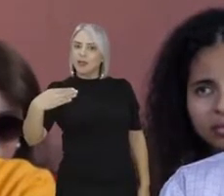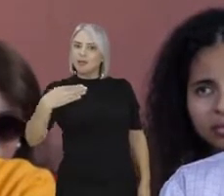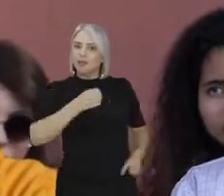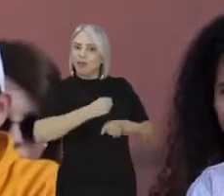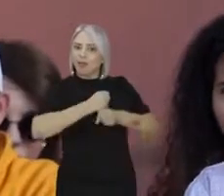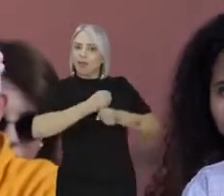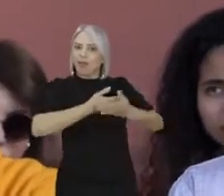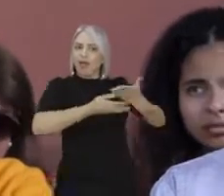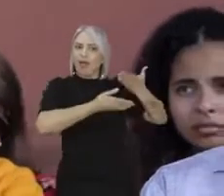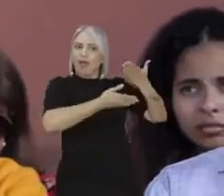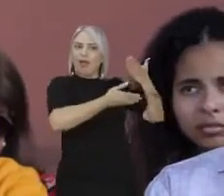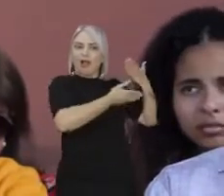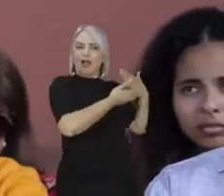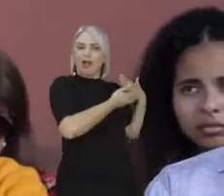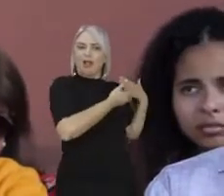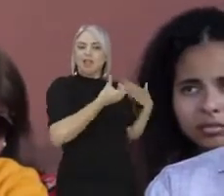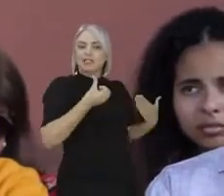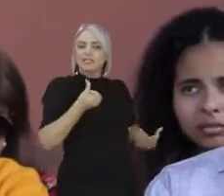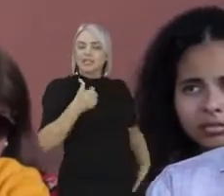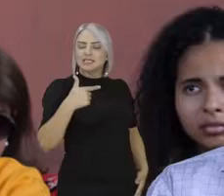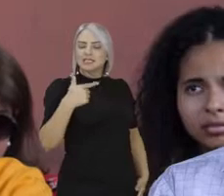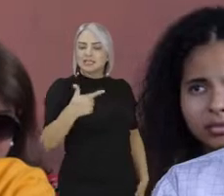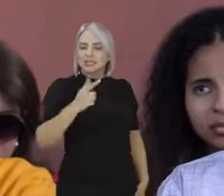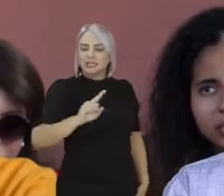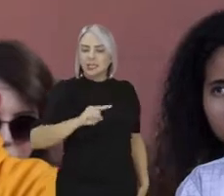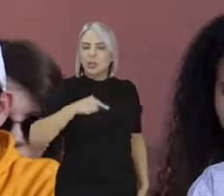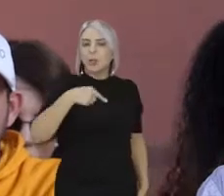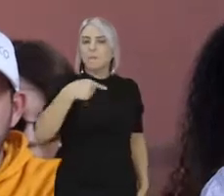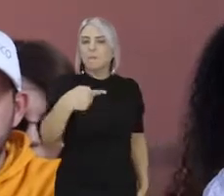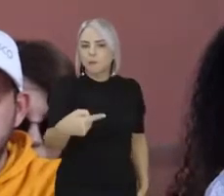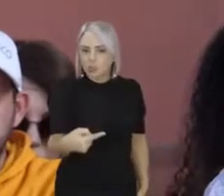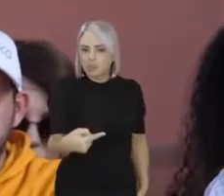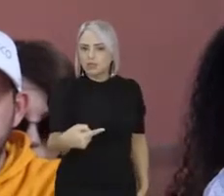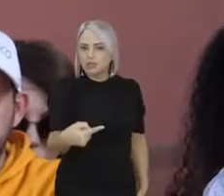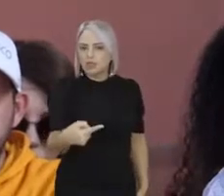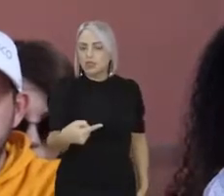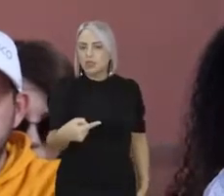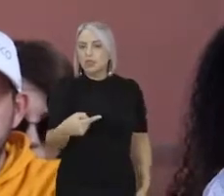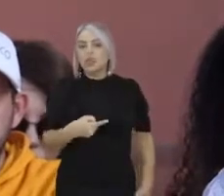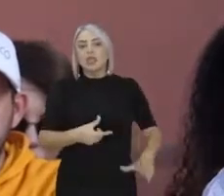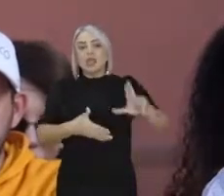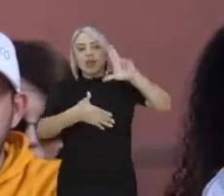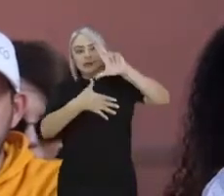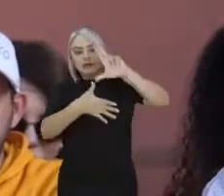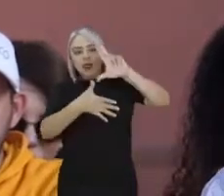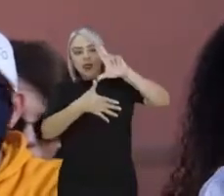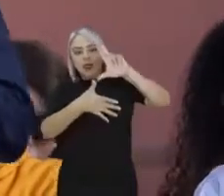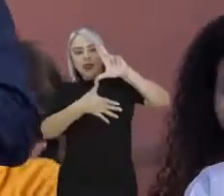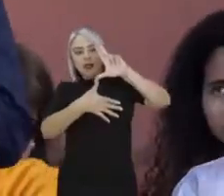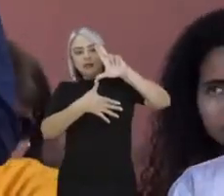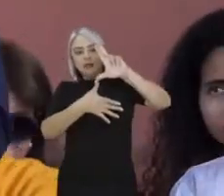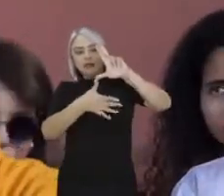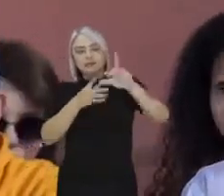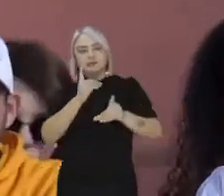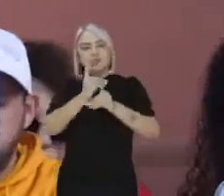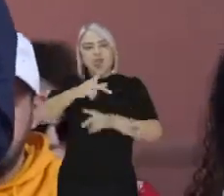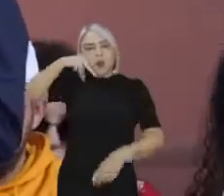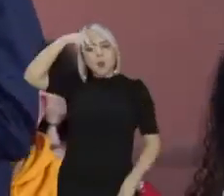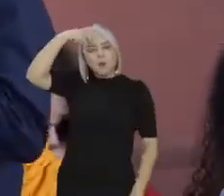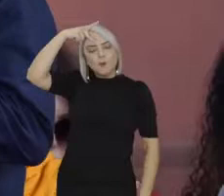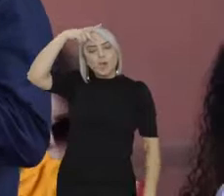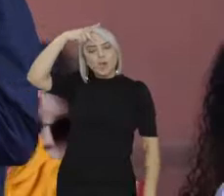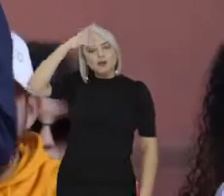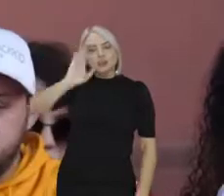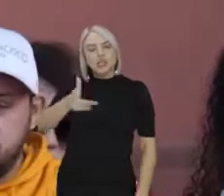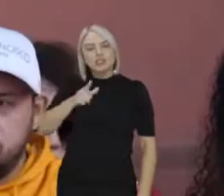62 anos depois que a América Latina foi descoberta, o Peru já tinha a sua primeira universidade,